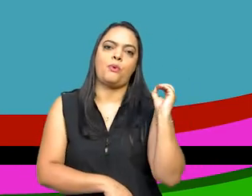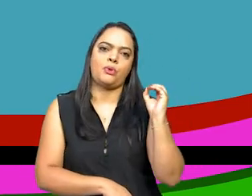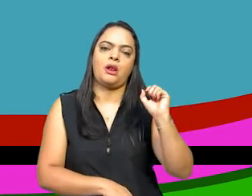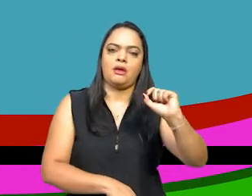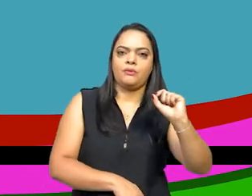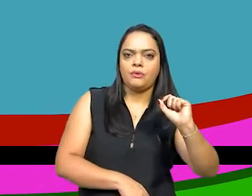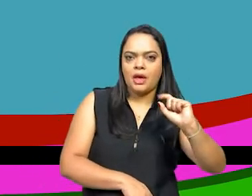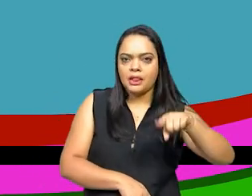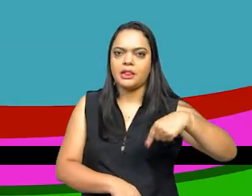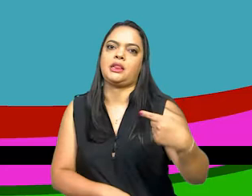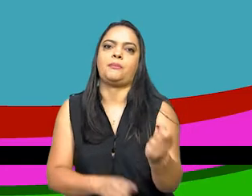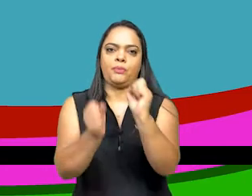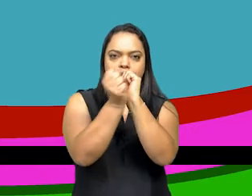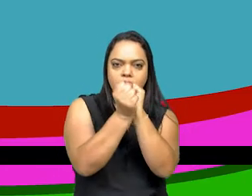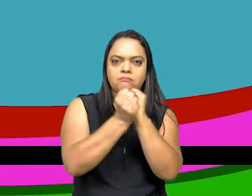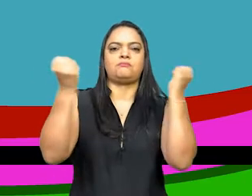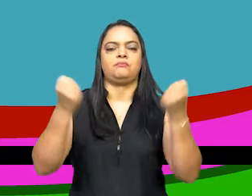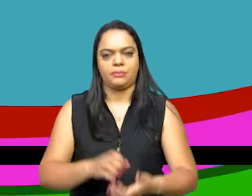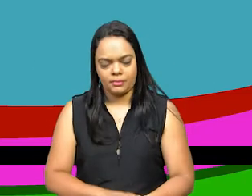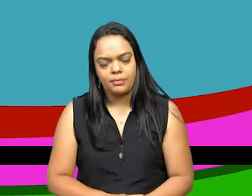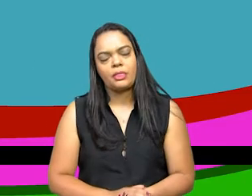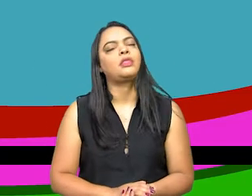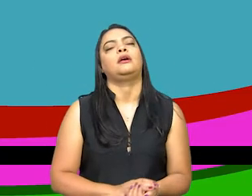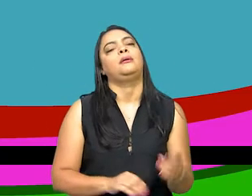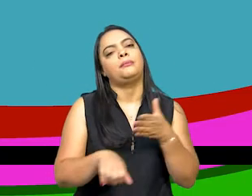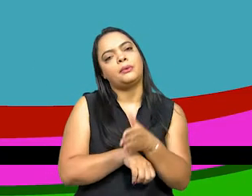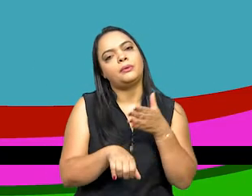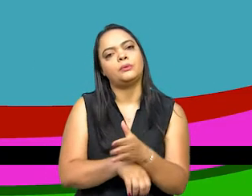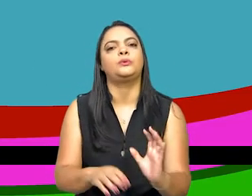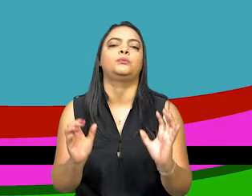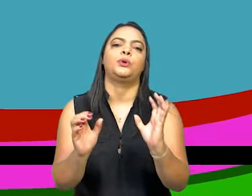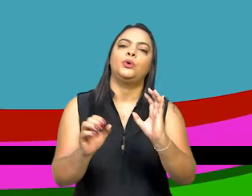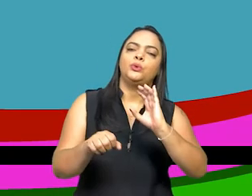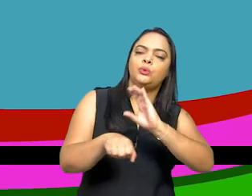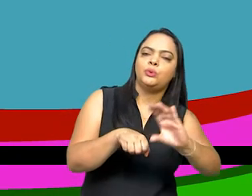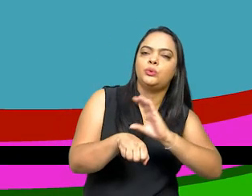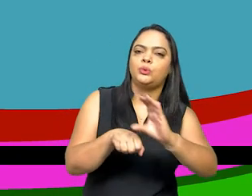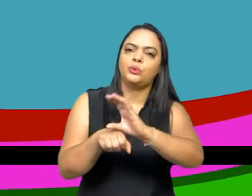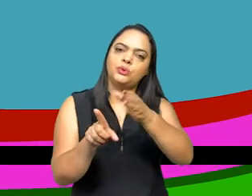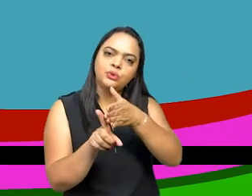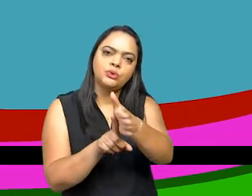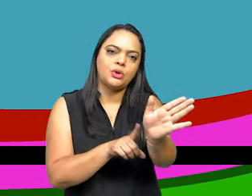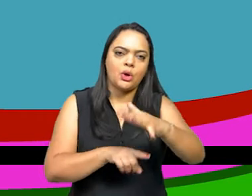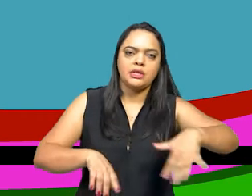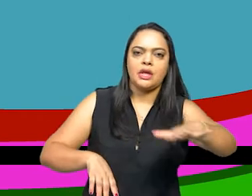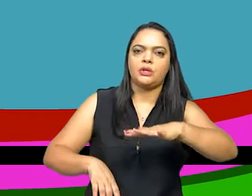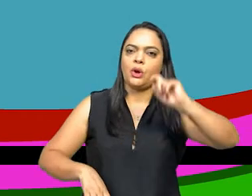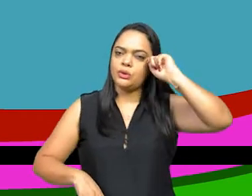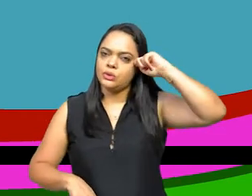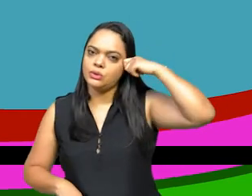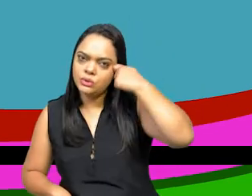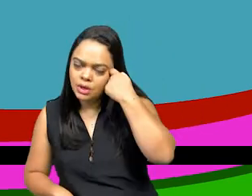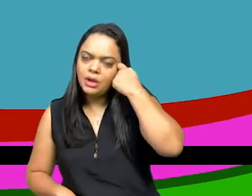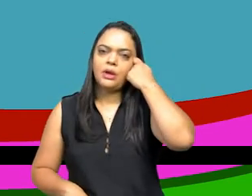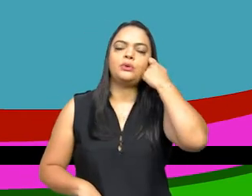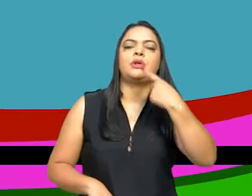o pós-abolição. Integra a coordenação do curso de extensão Territórios Negros, Patrimônio Afro-Brasileiro em